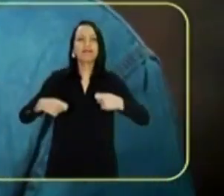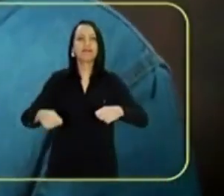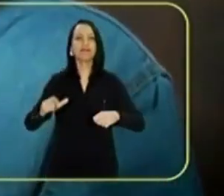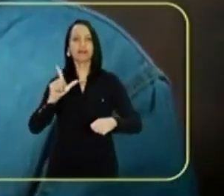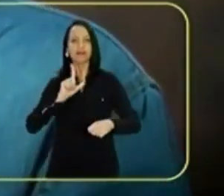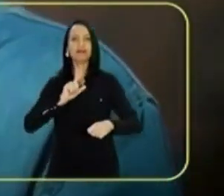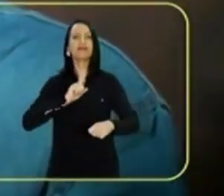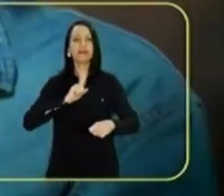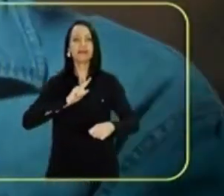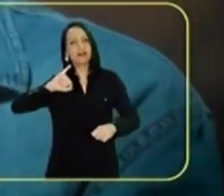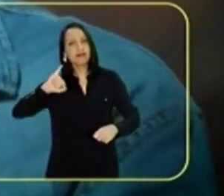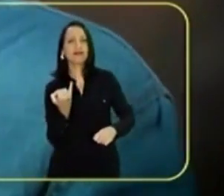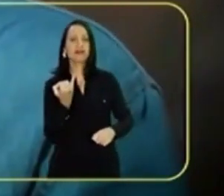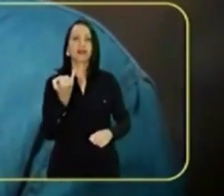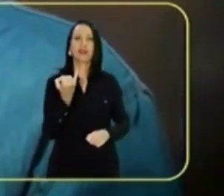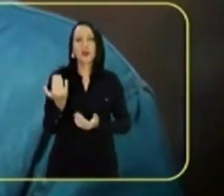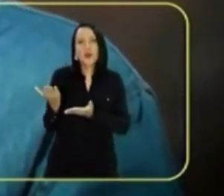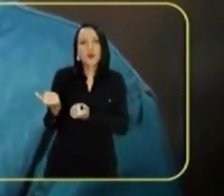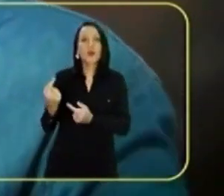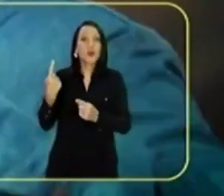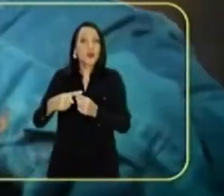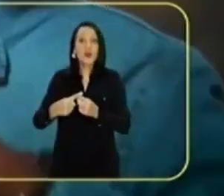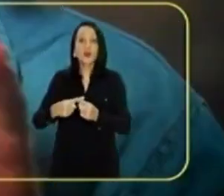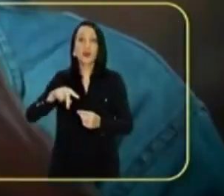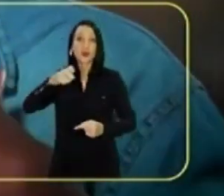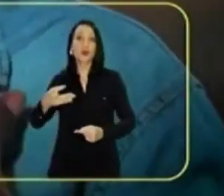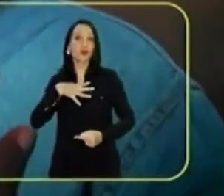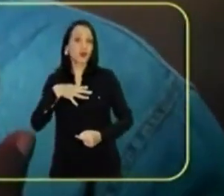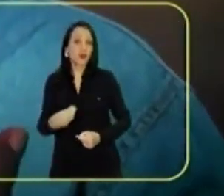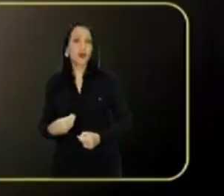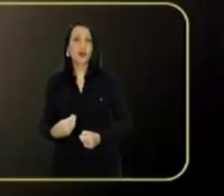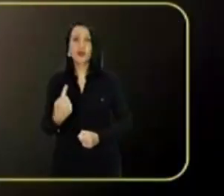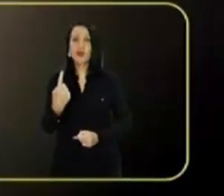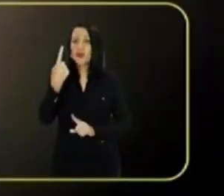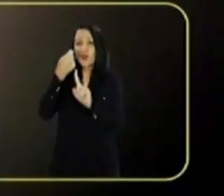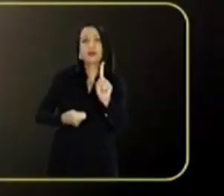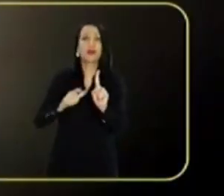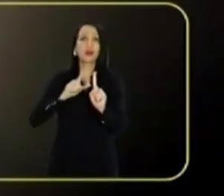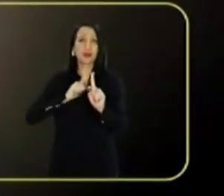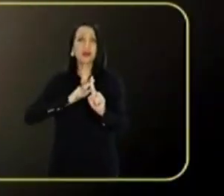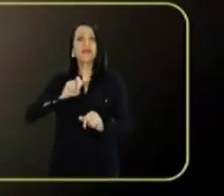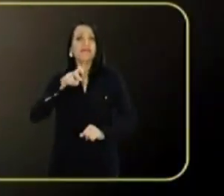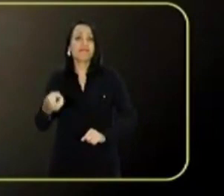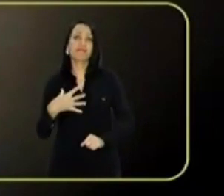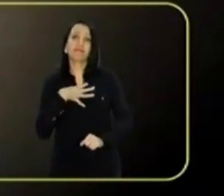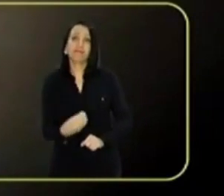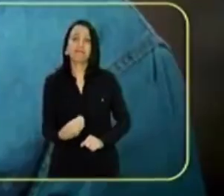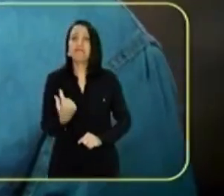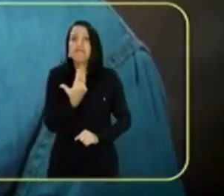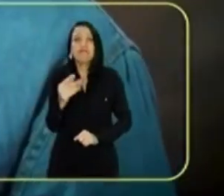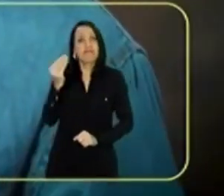de aproveitar os jovens, porque eu perdi um jovem. Tem um mês que eu perdi um jovem. Por quê? Porque eu não tive essa